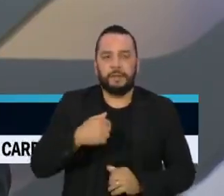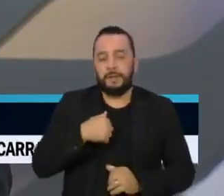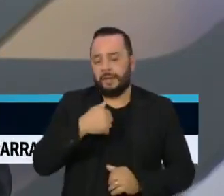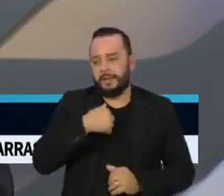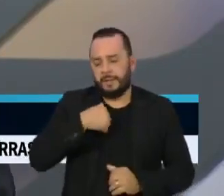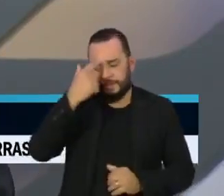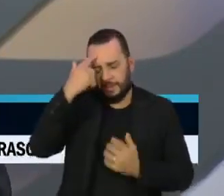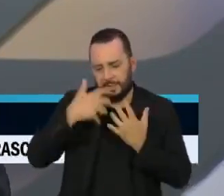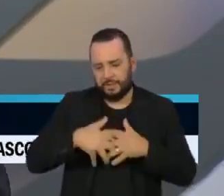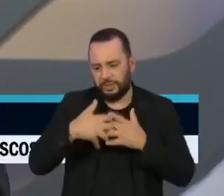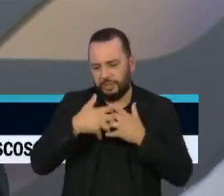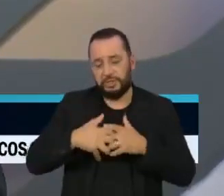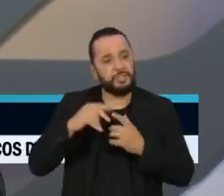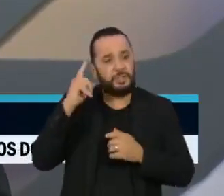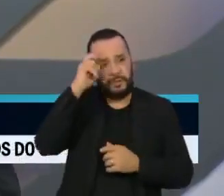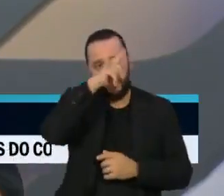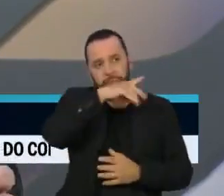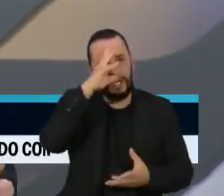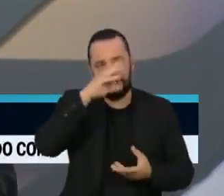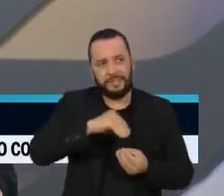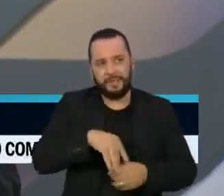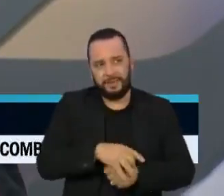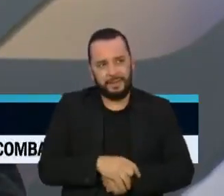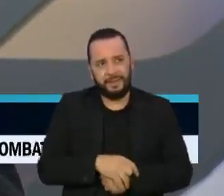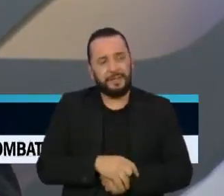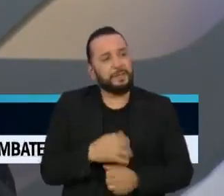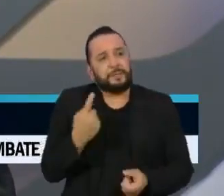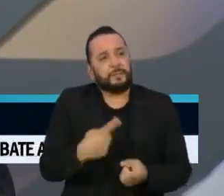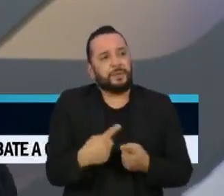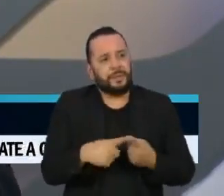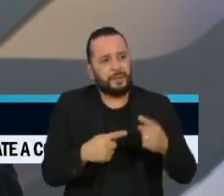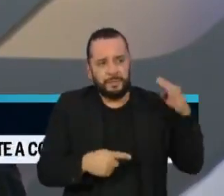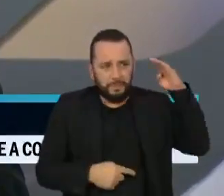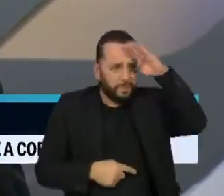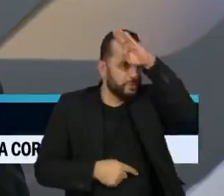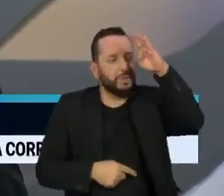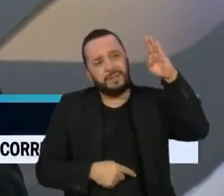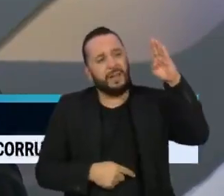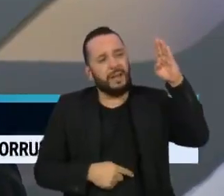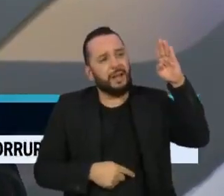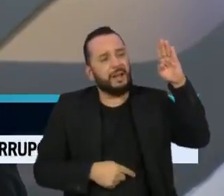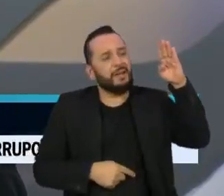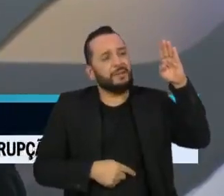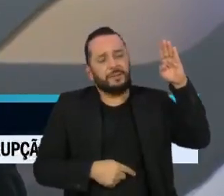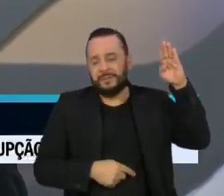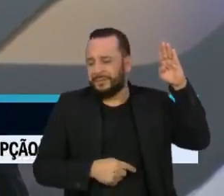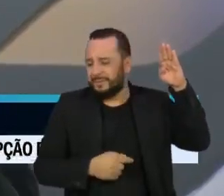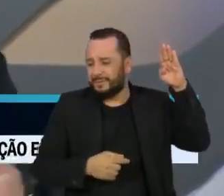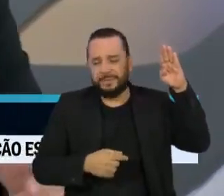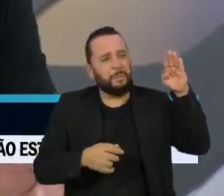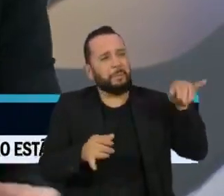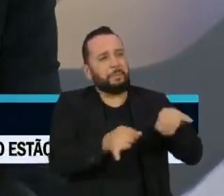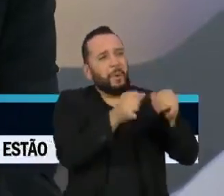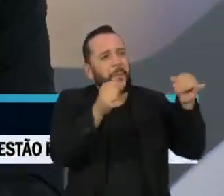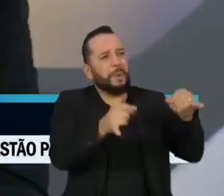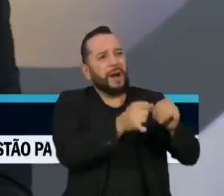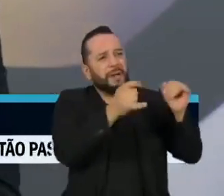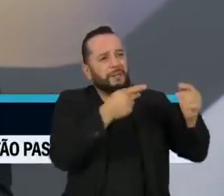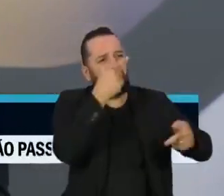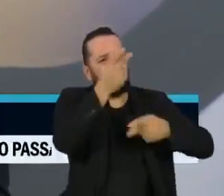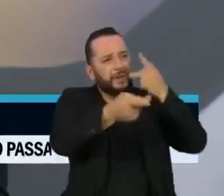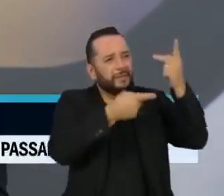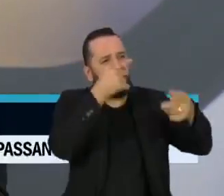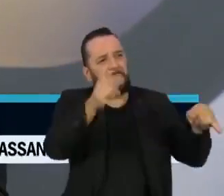de muita dificuldade. Como é que leva uma pessoa a falar uma bobagem desse tamanho? Quando